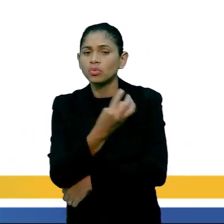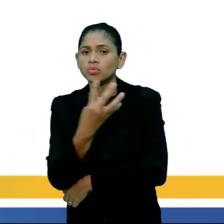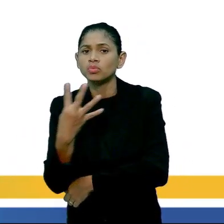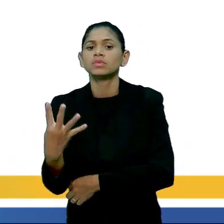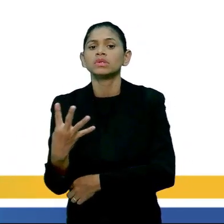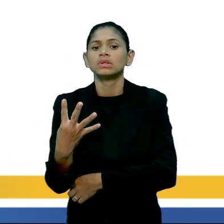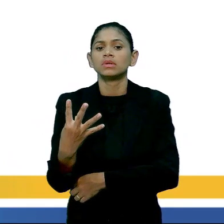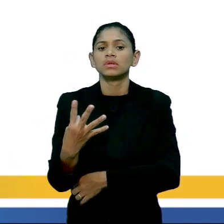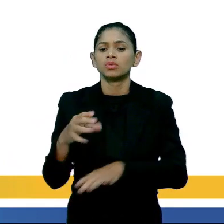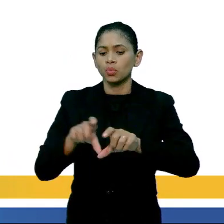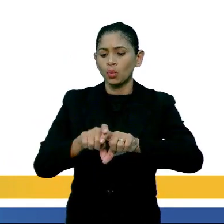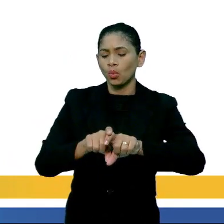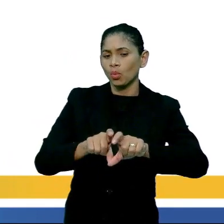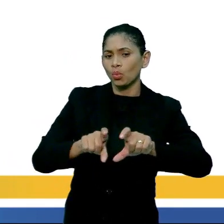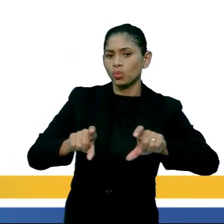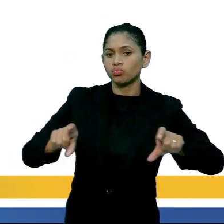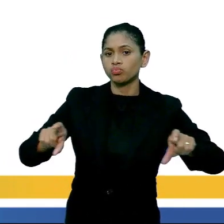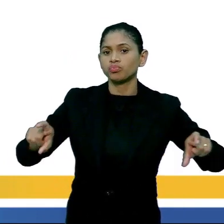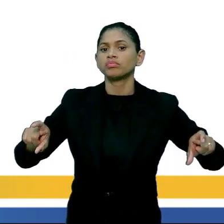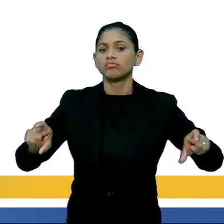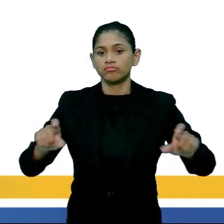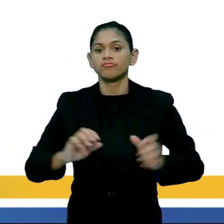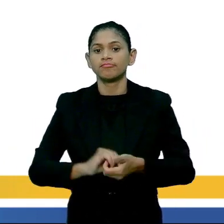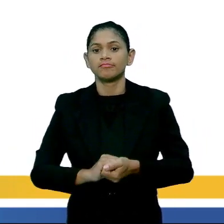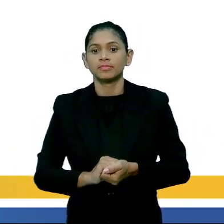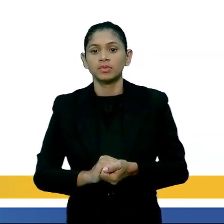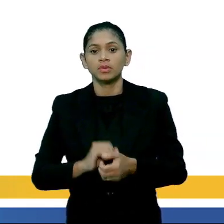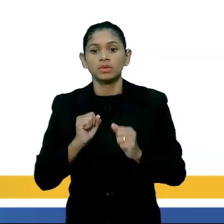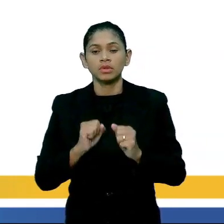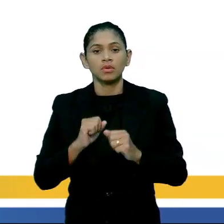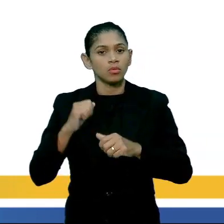material durante o processo de derretimento.